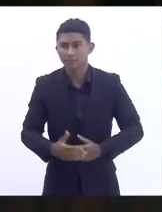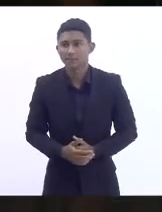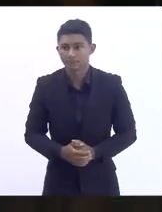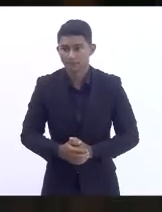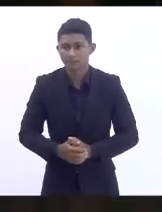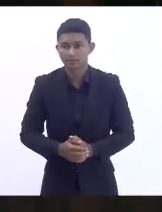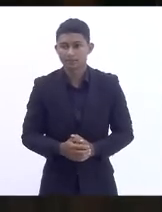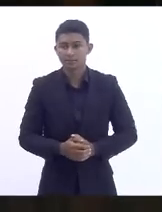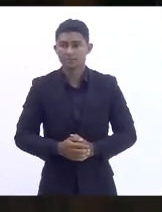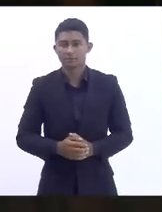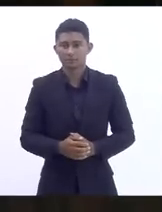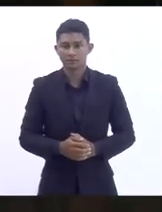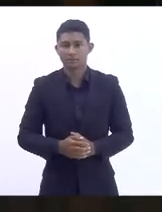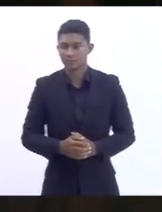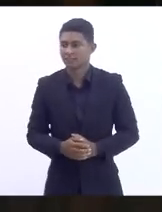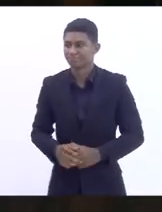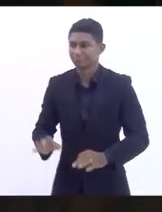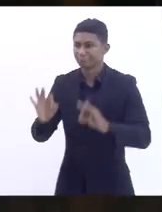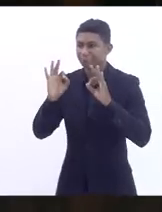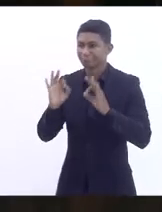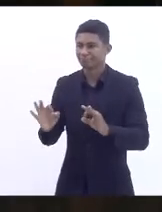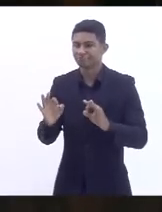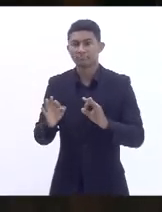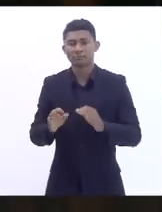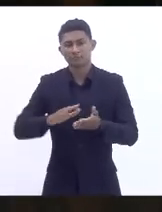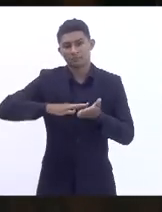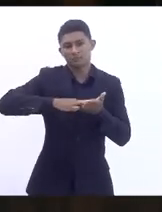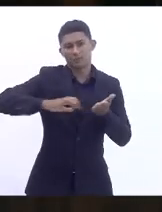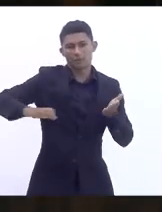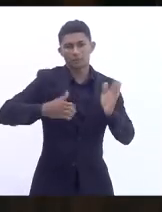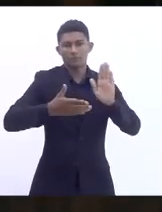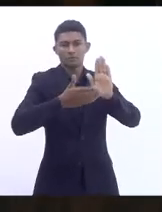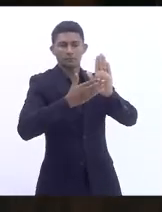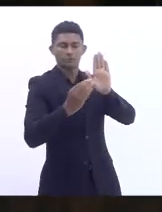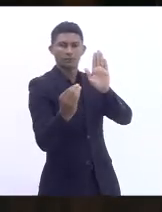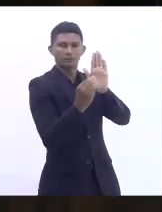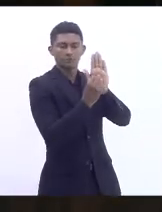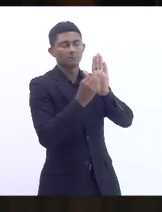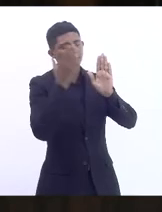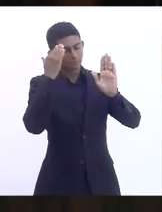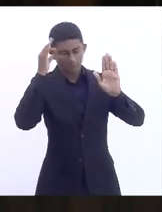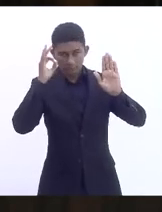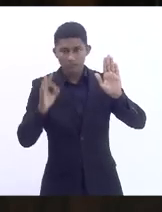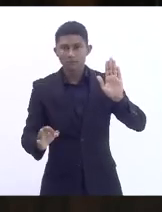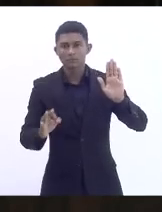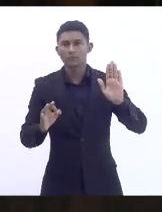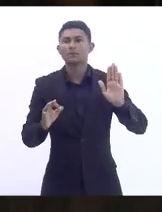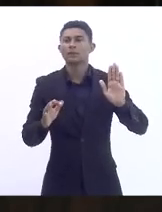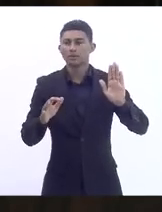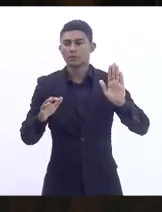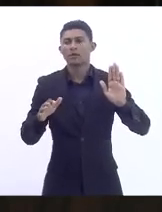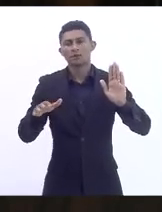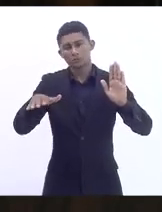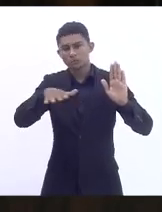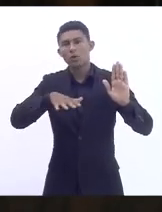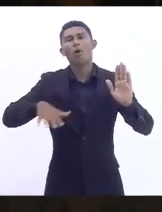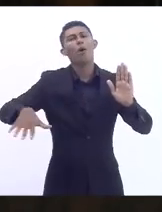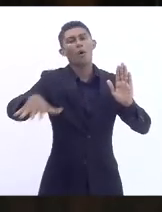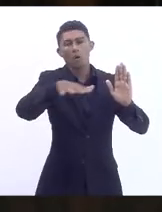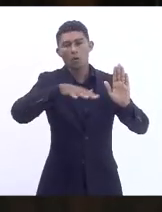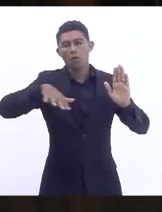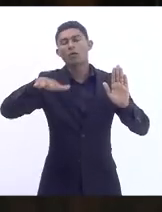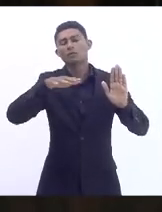Com certeza, quando vier a pauta esse veto, todos, a não ser quem veio de berço de